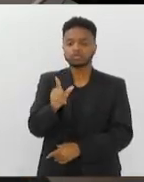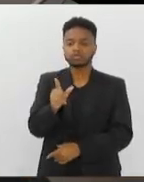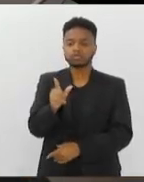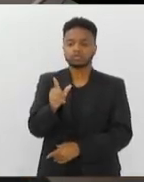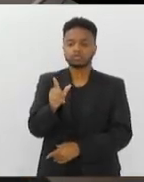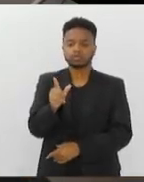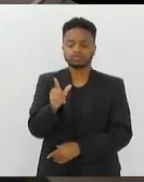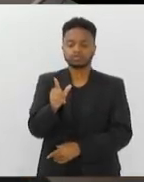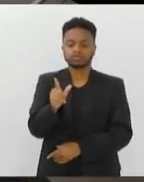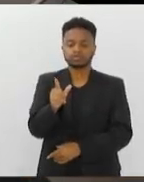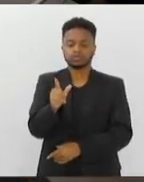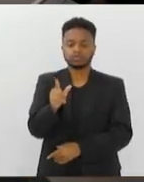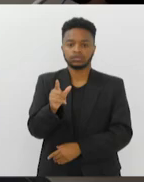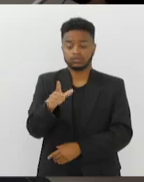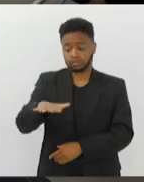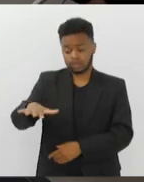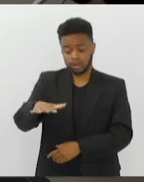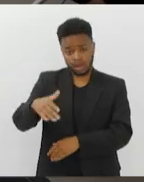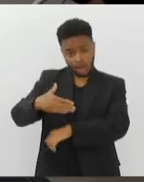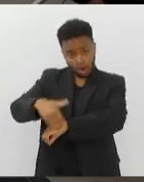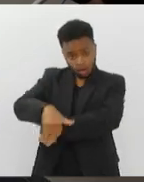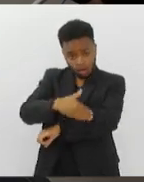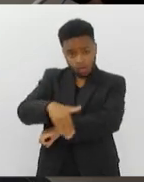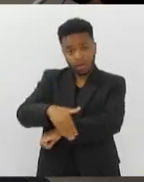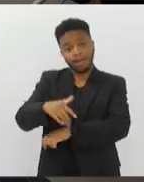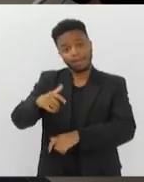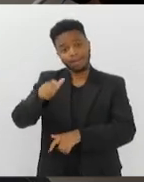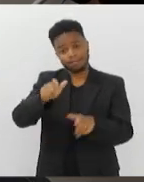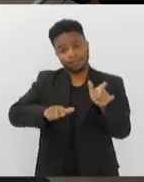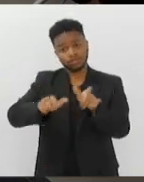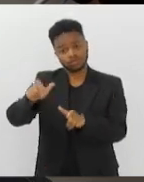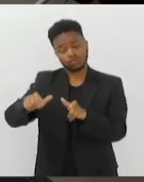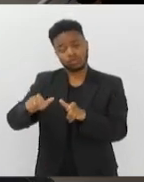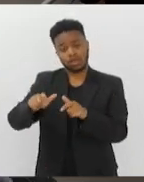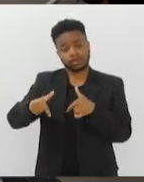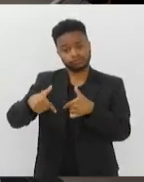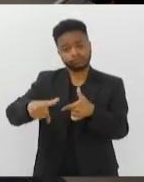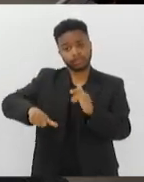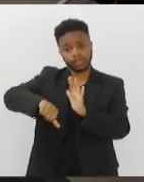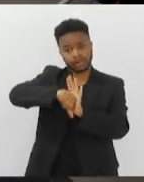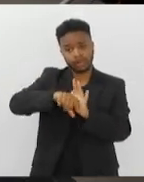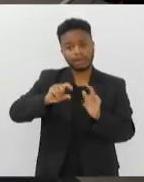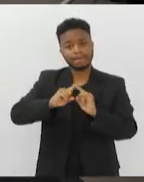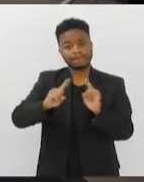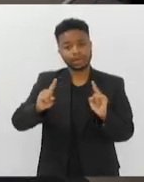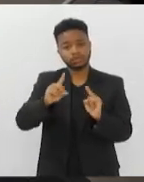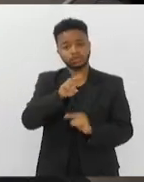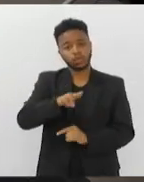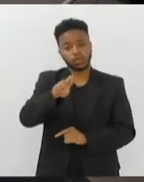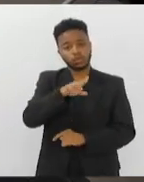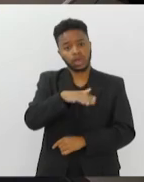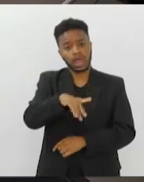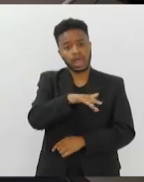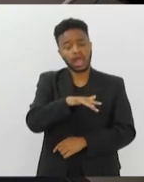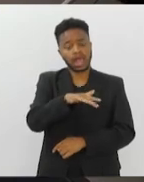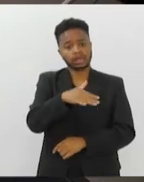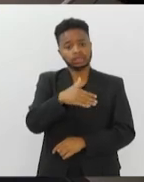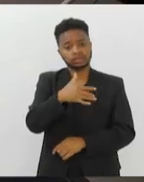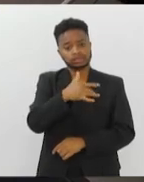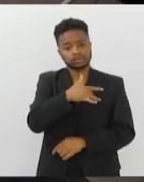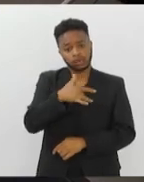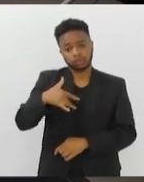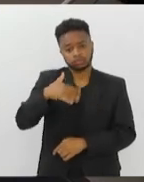conseguir tirar da rua, né, criminosos que infelizmente cometem crimes e acabam usando a rede de saúde gratuitamente e saem